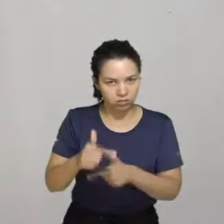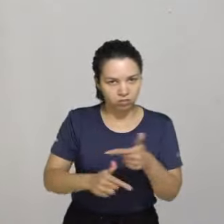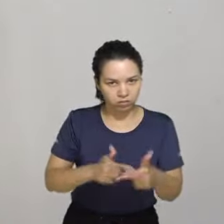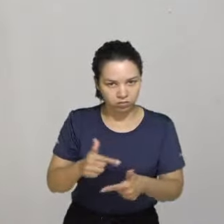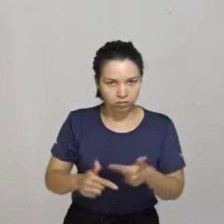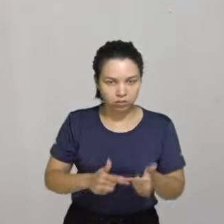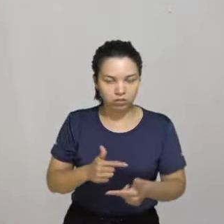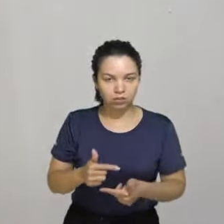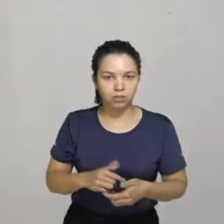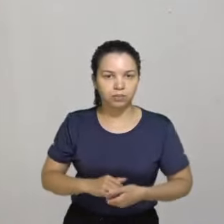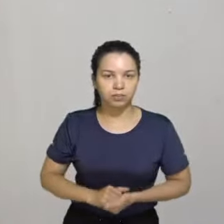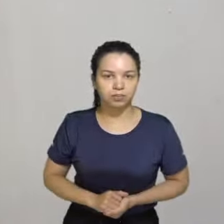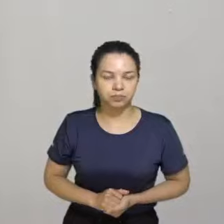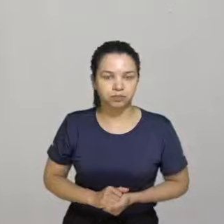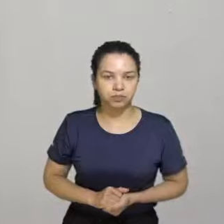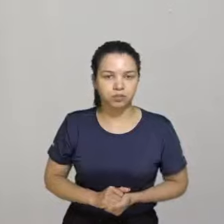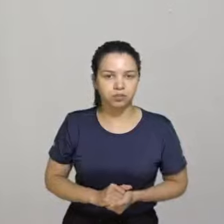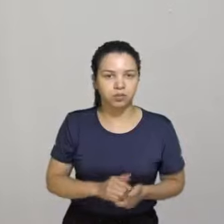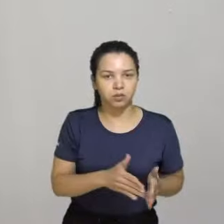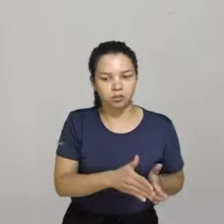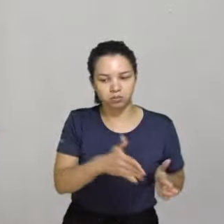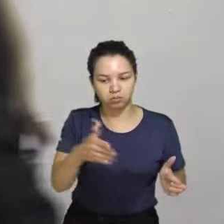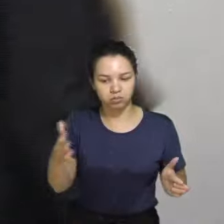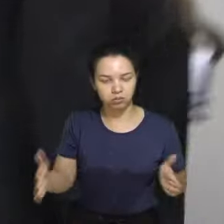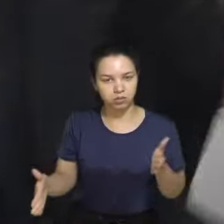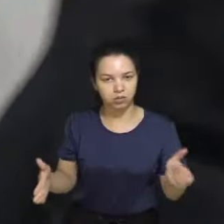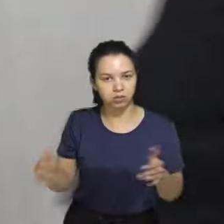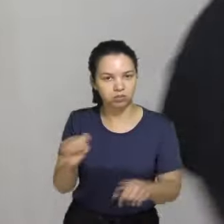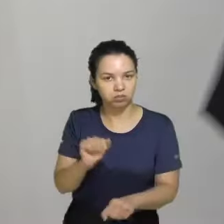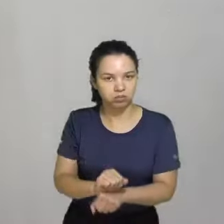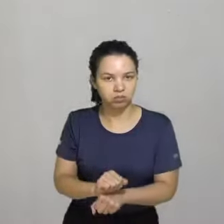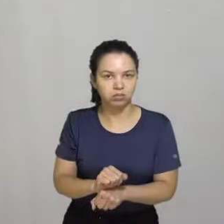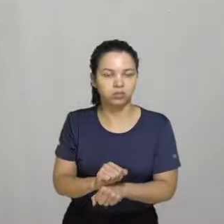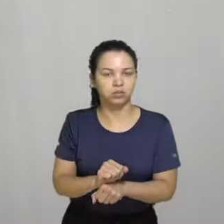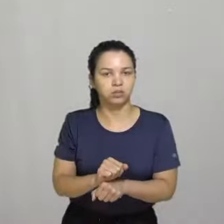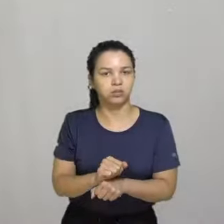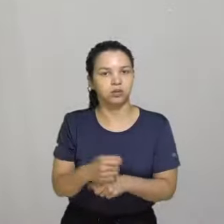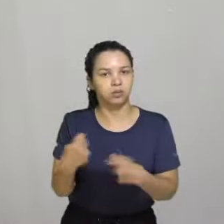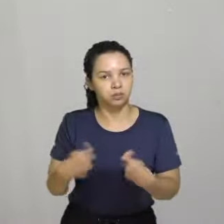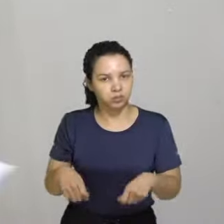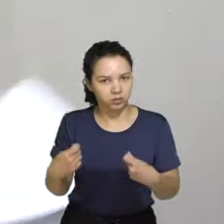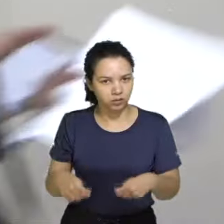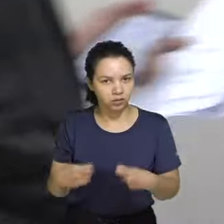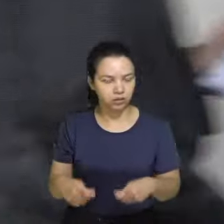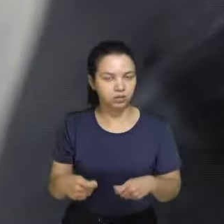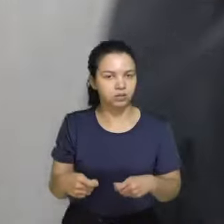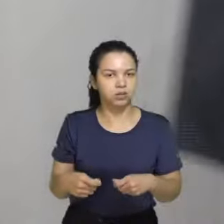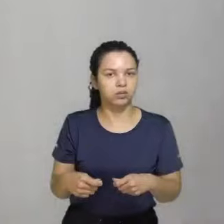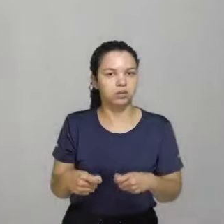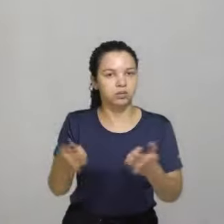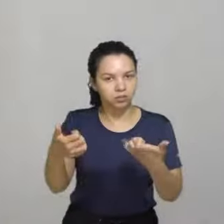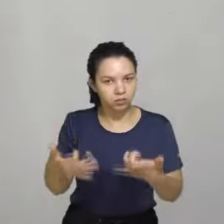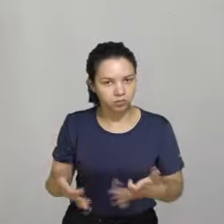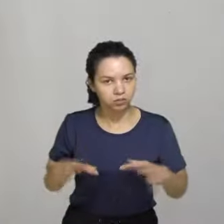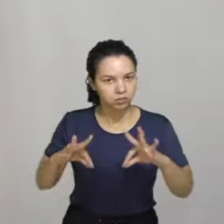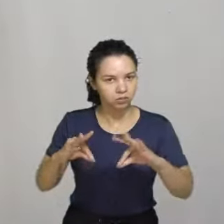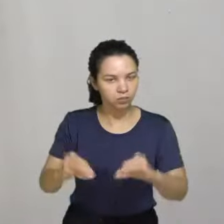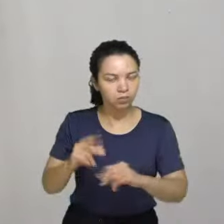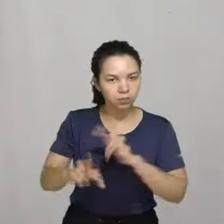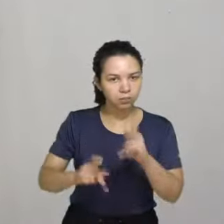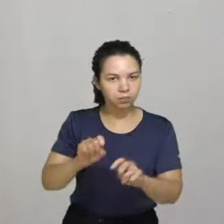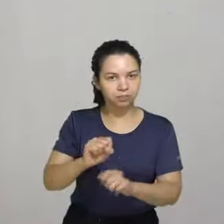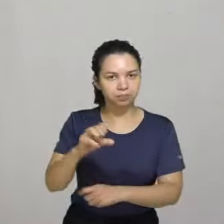antes do recesso, e eu não poderia deixar de prestar contas a todos os catarinenses que me confiaram seu